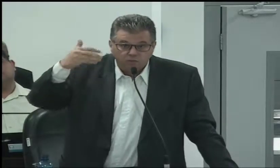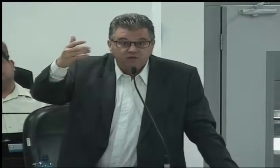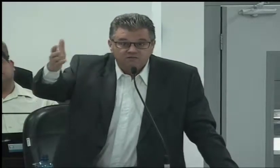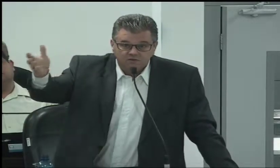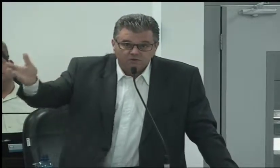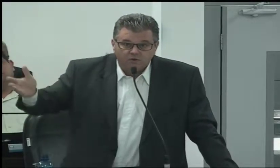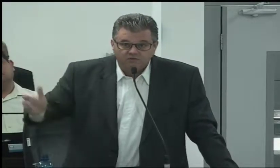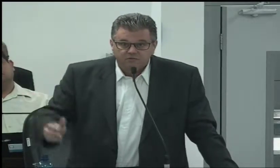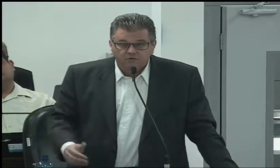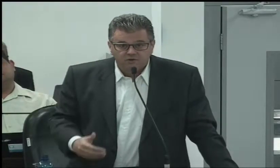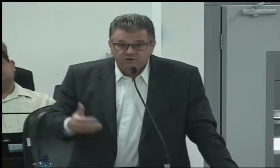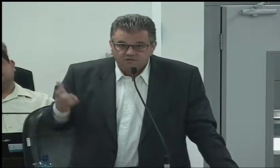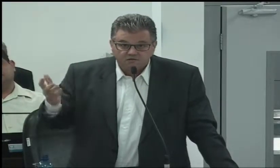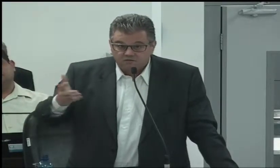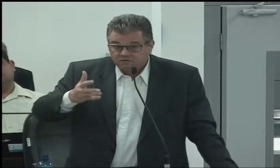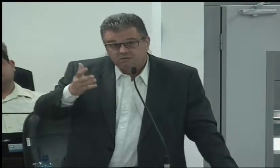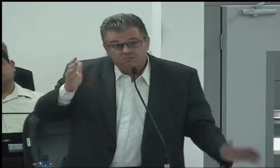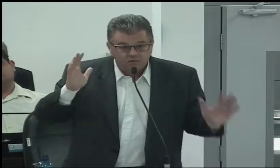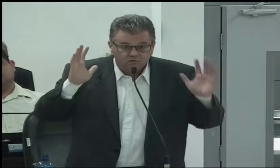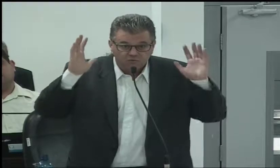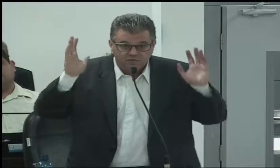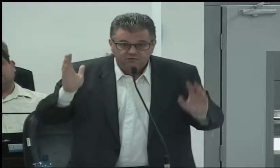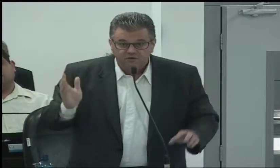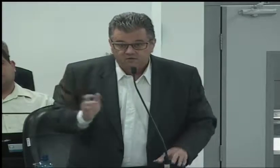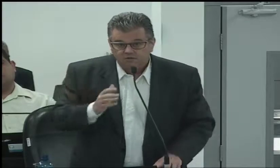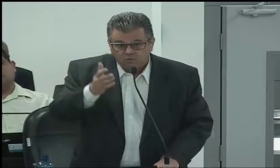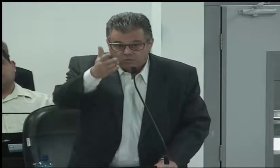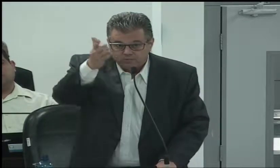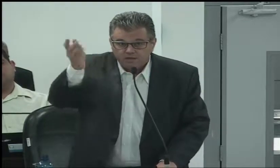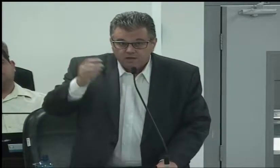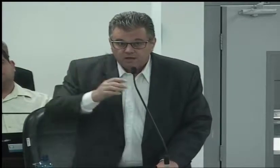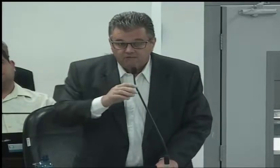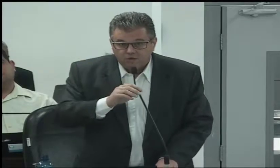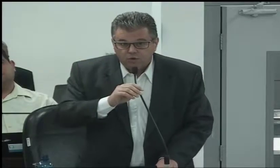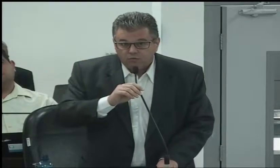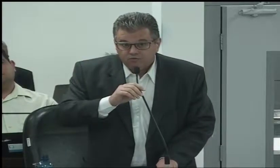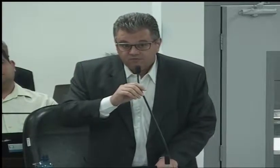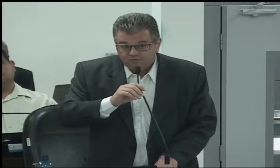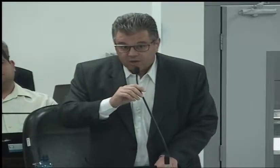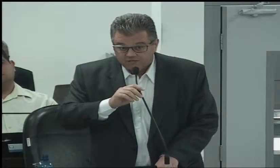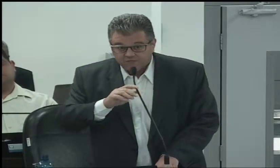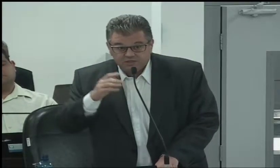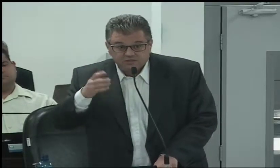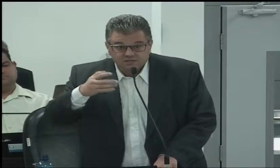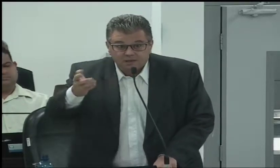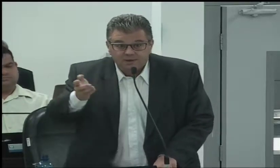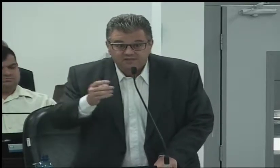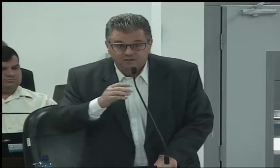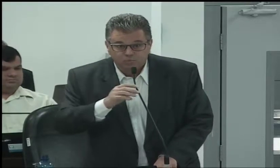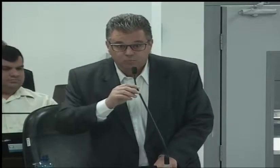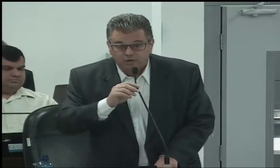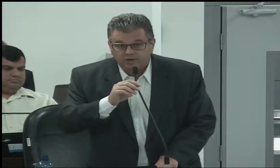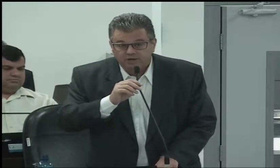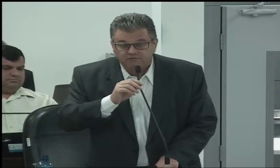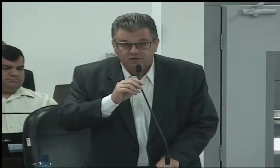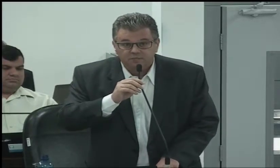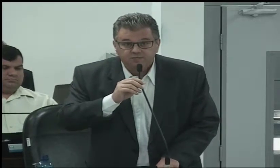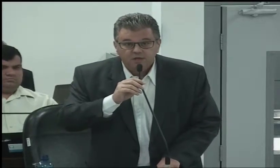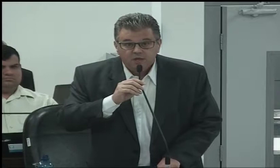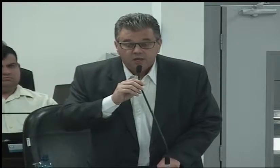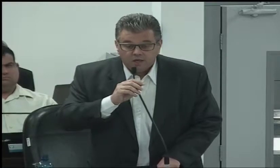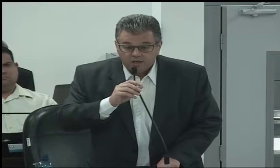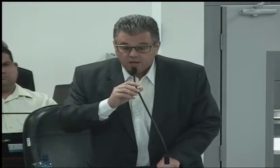de um conhecido nosso talvez, que Deus me livre, como... A vereadora Constância disse, né, passa muito por aquela